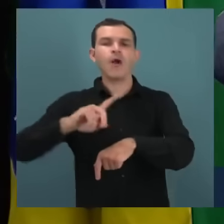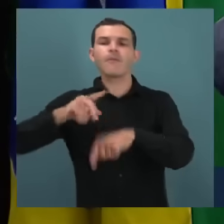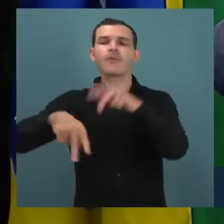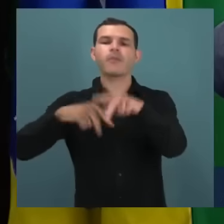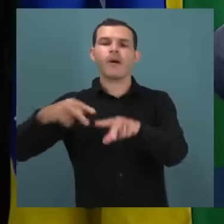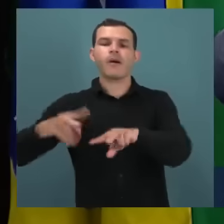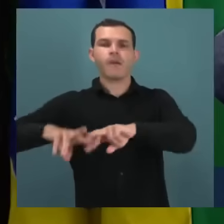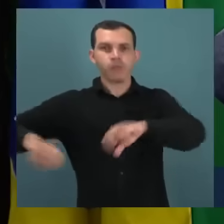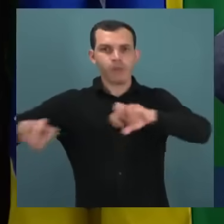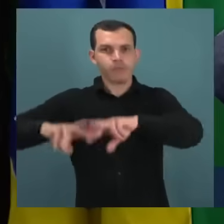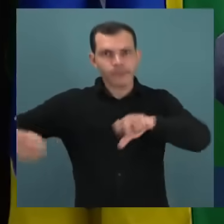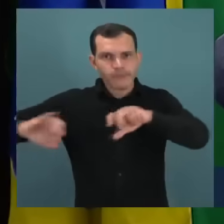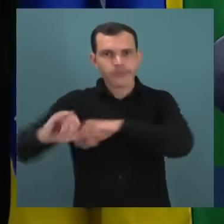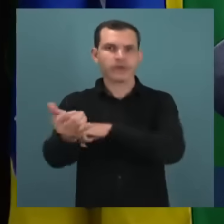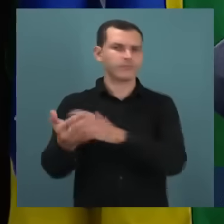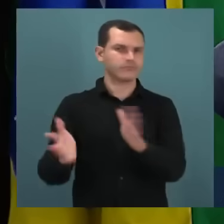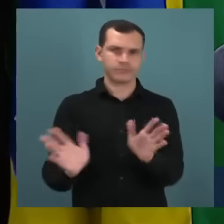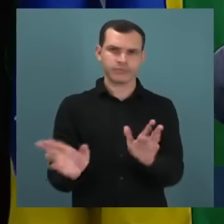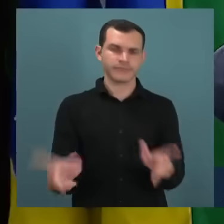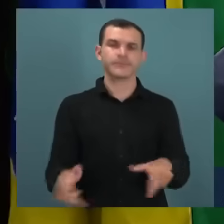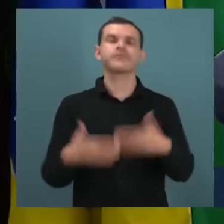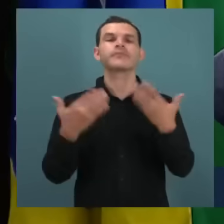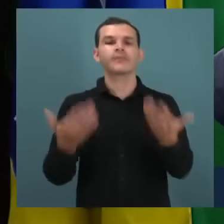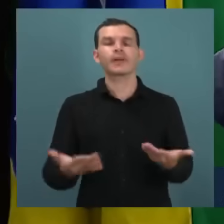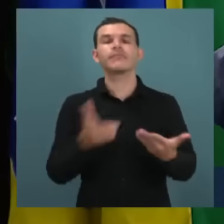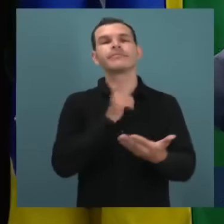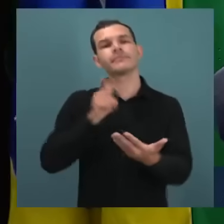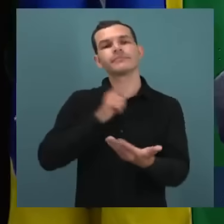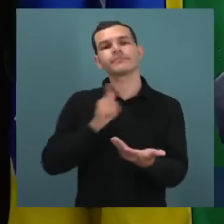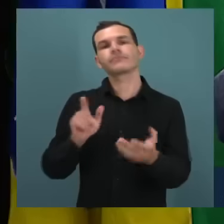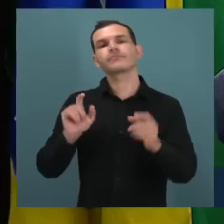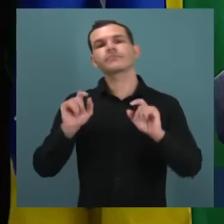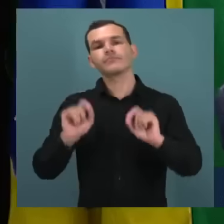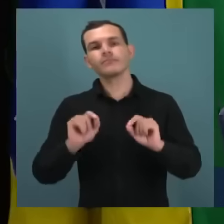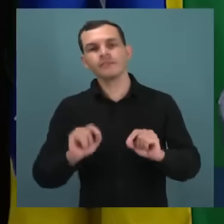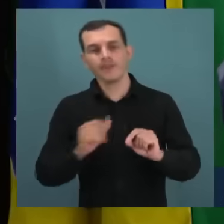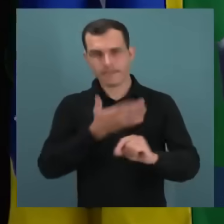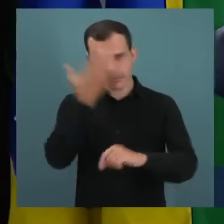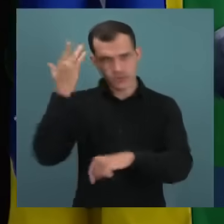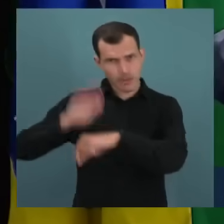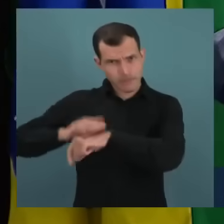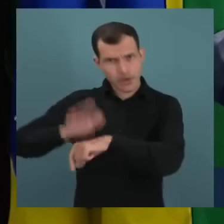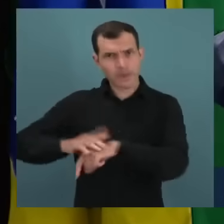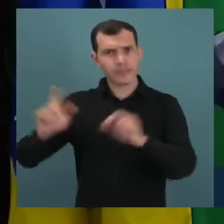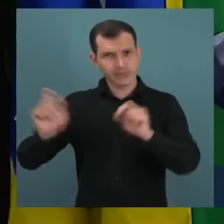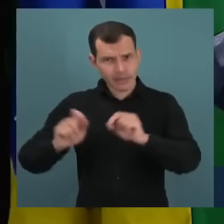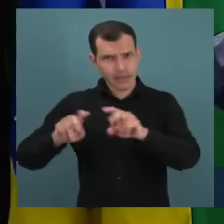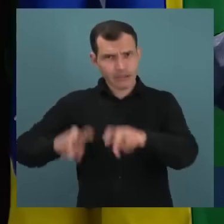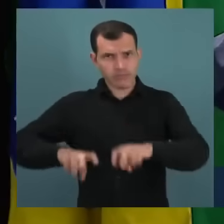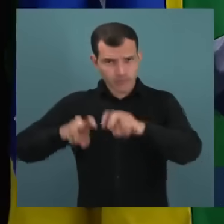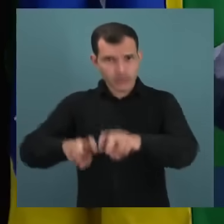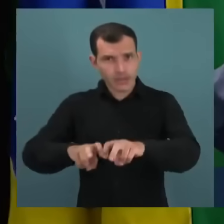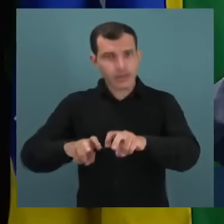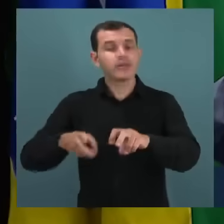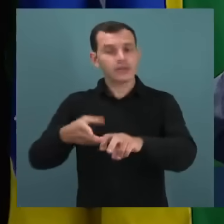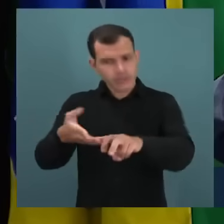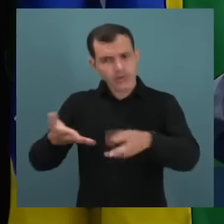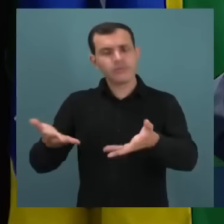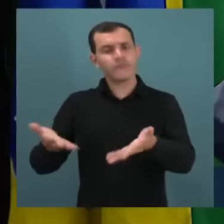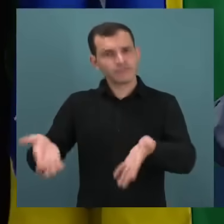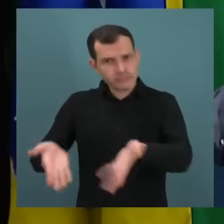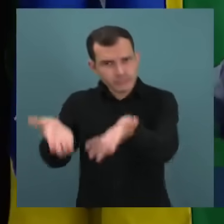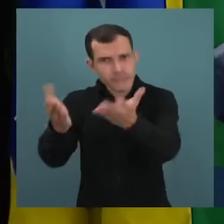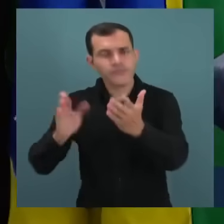O mérito significa que aquele que tem a capacidade de produzir, ele se apropria do resultado dessa